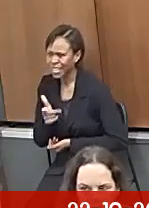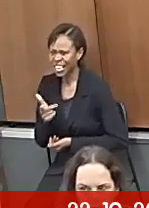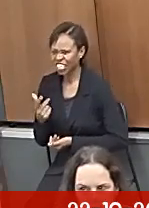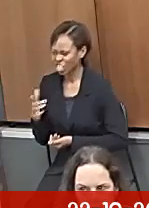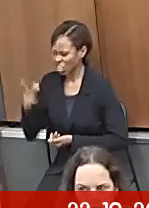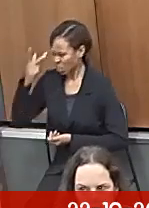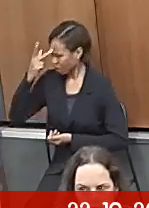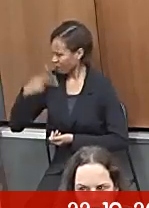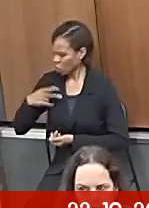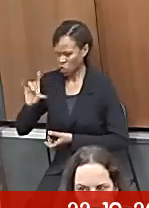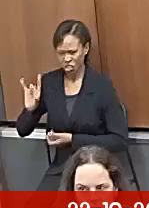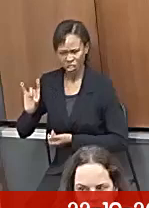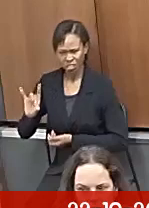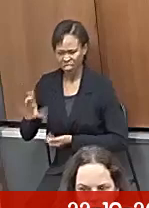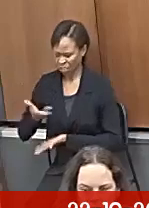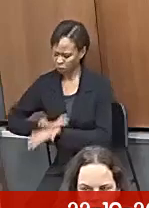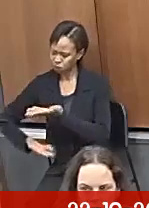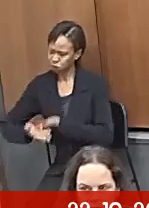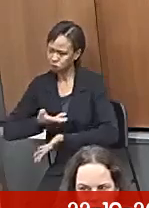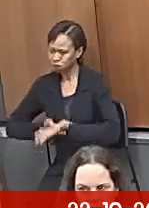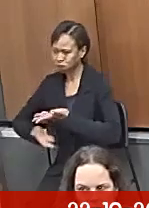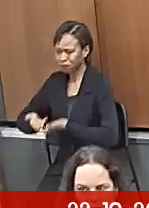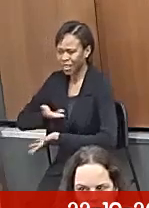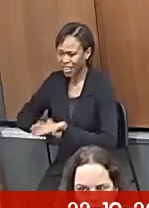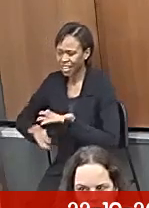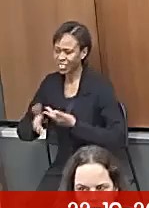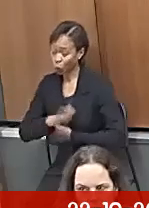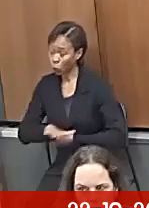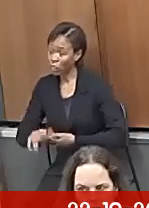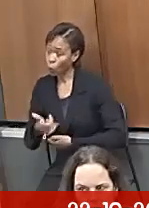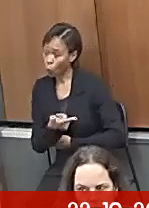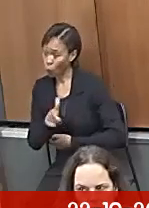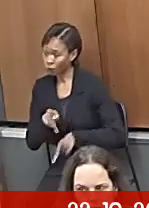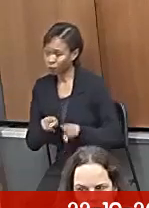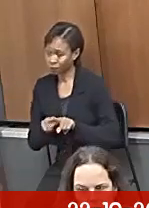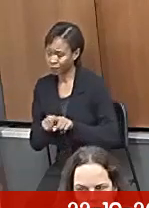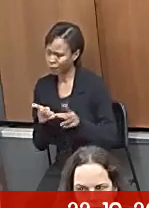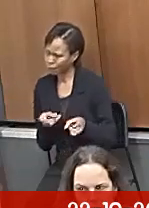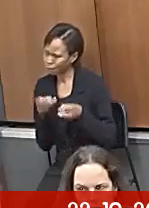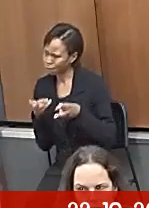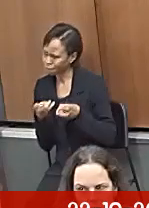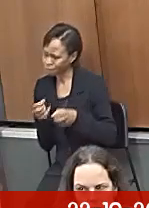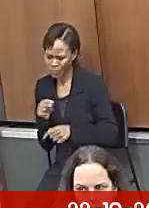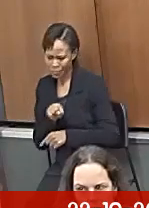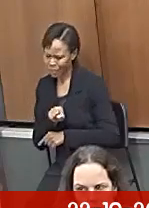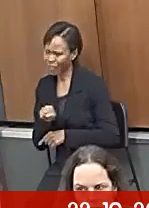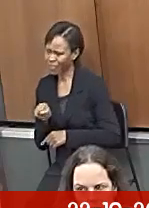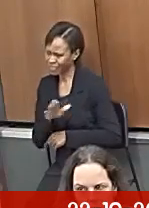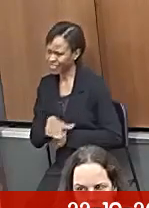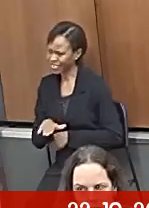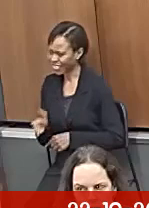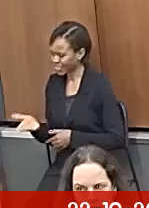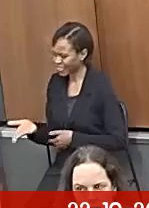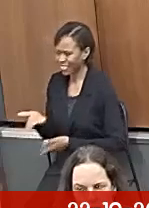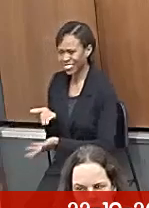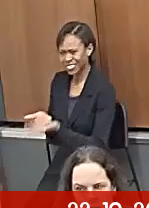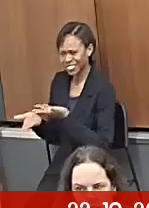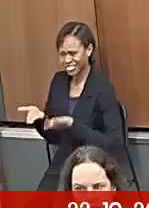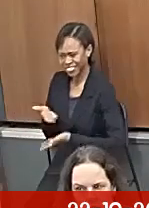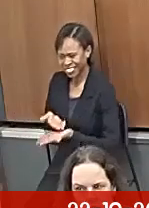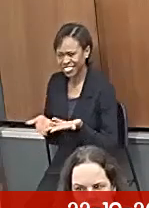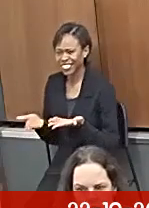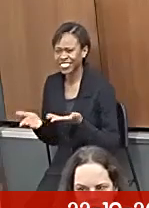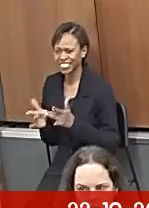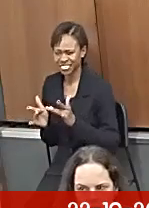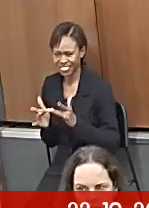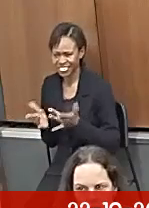virar com outras mediações também. Outras crianças também, eu percebo que as crianças ficam com uma visão de mundo mais ampliada,